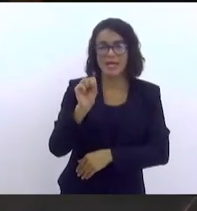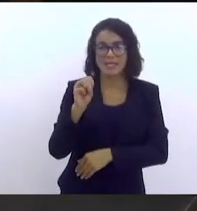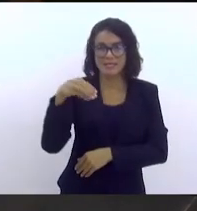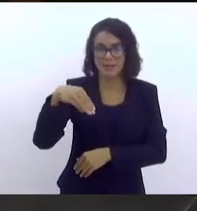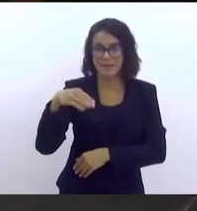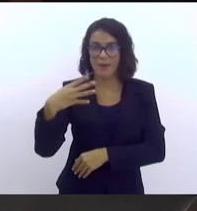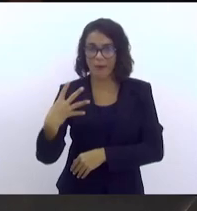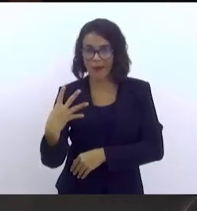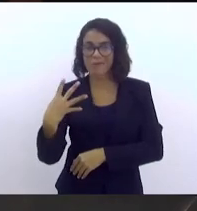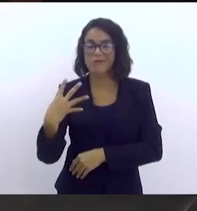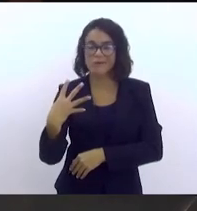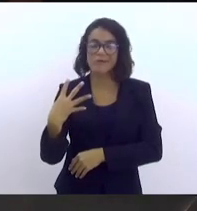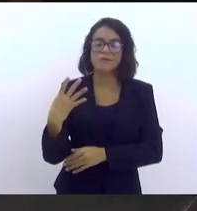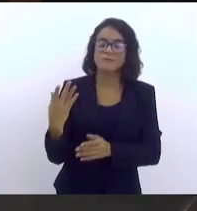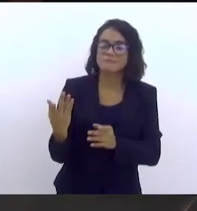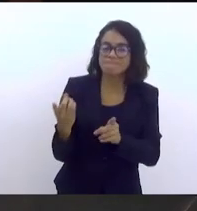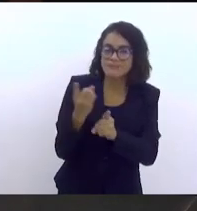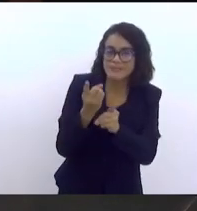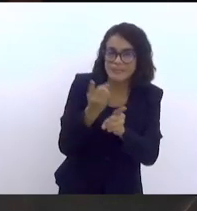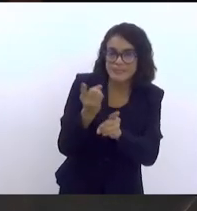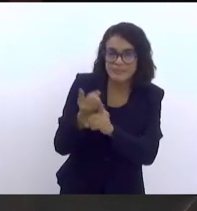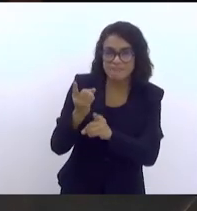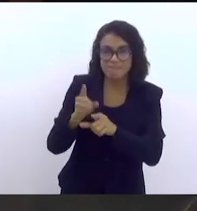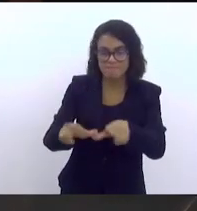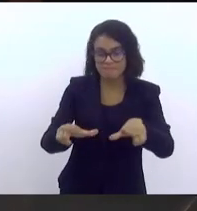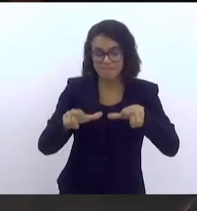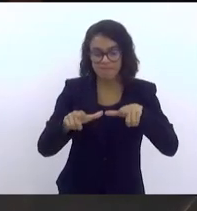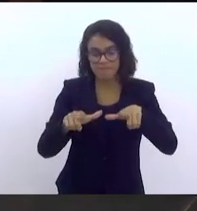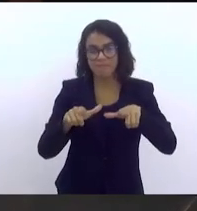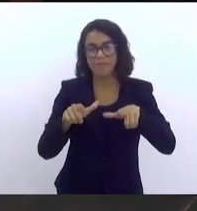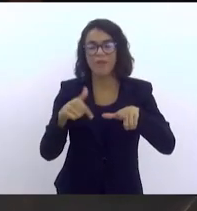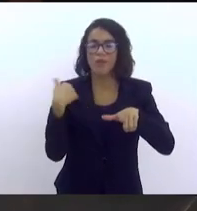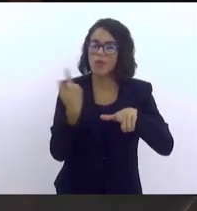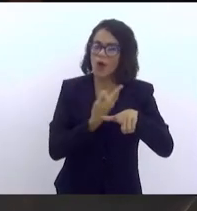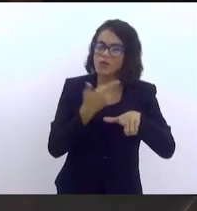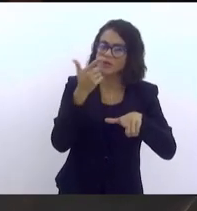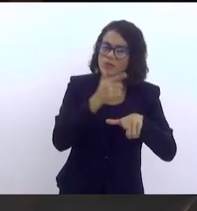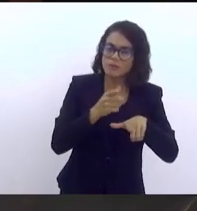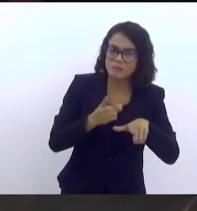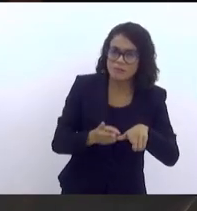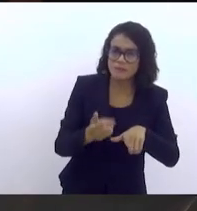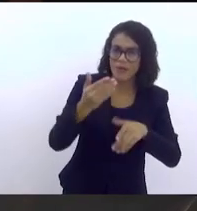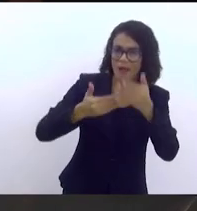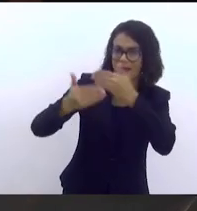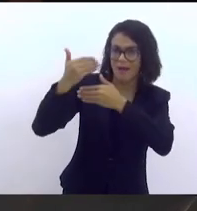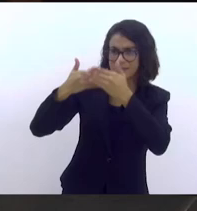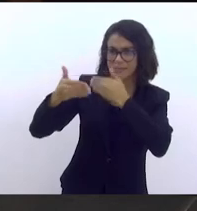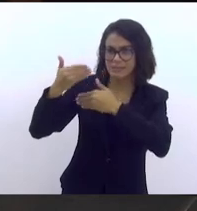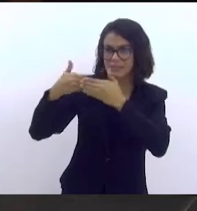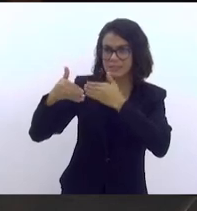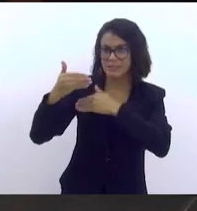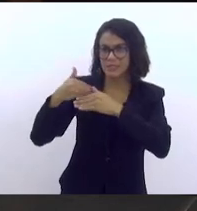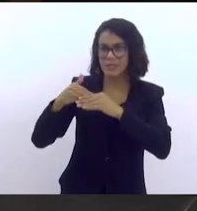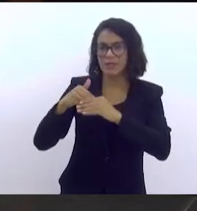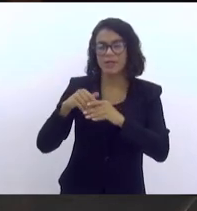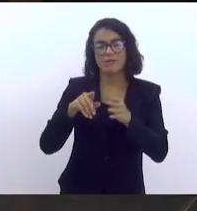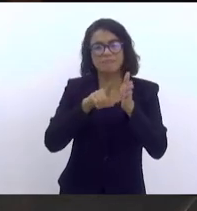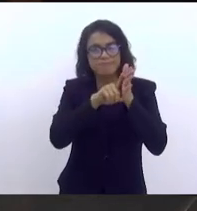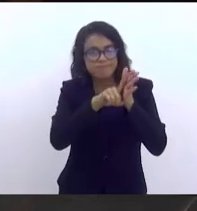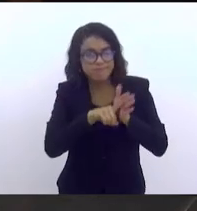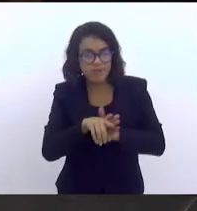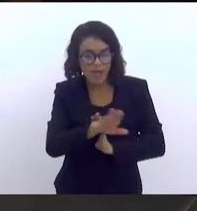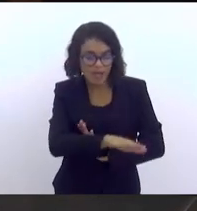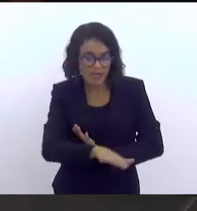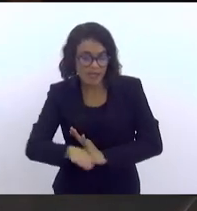manual estatístico de Diagnóstico Nós mantínhamos antes né afecções da